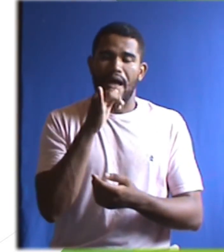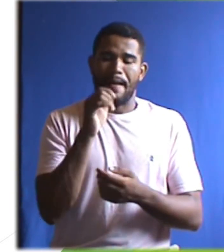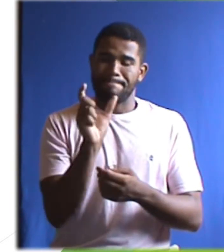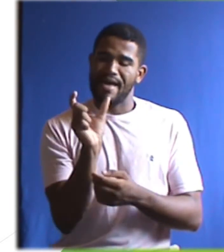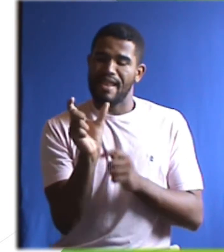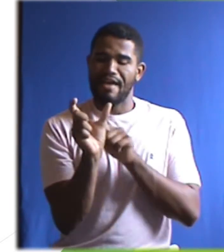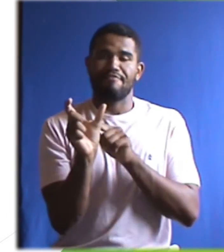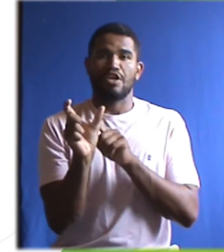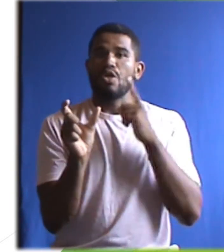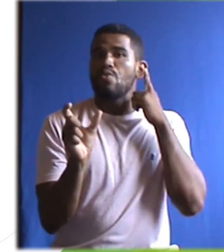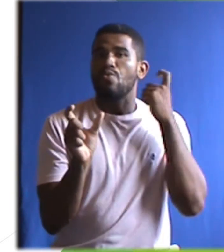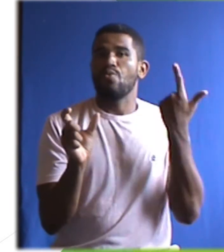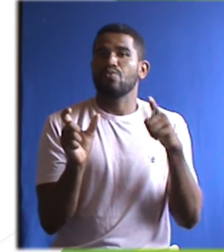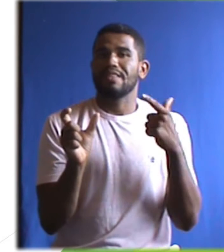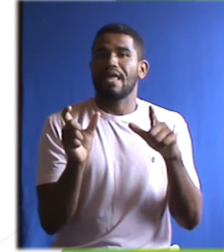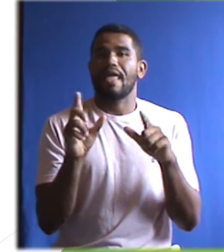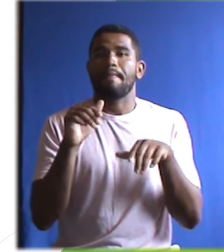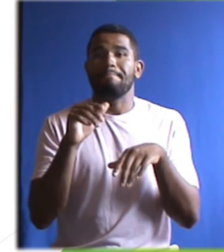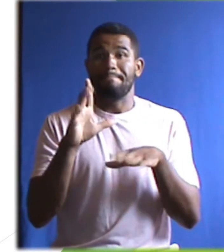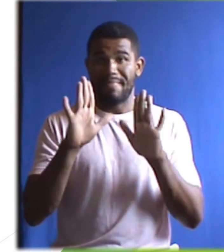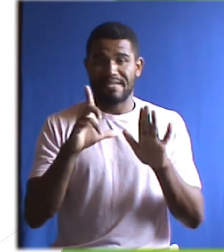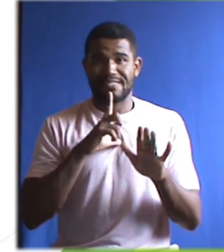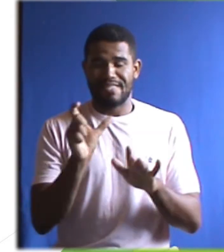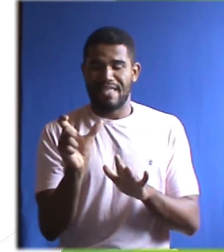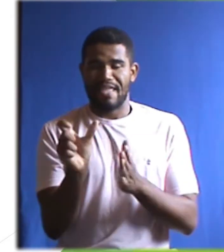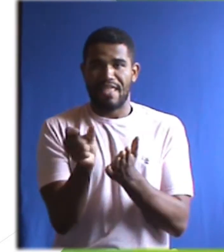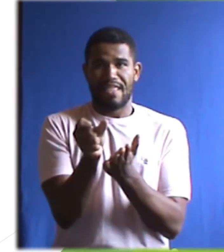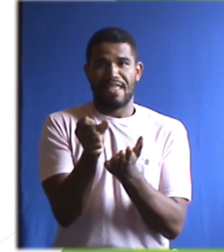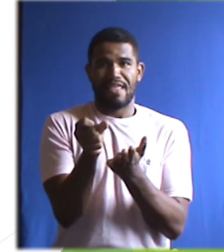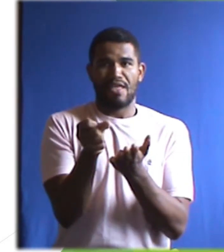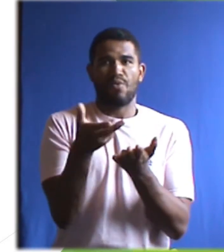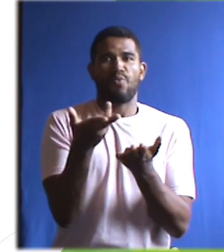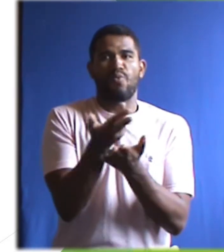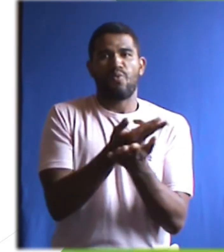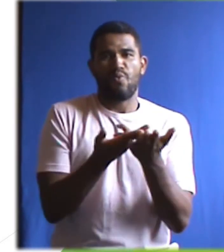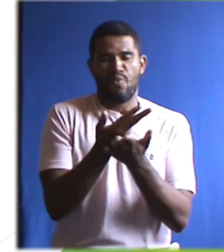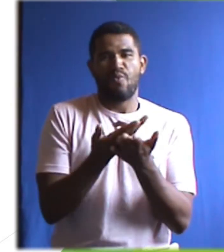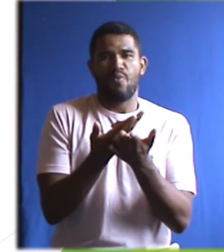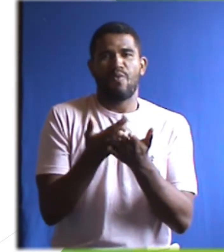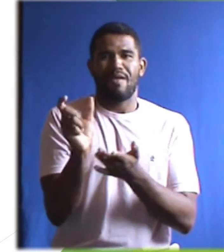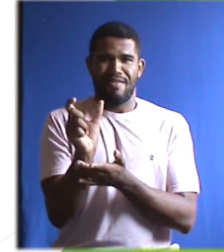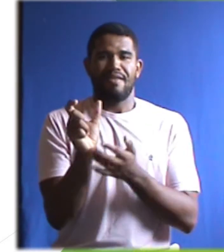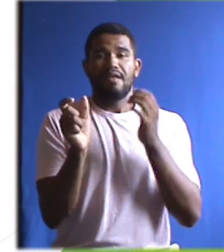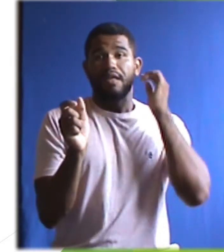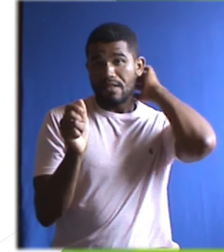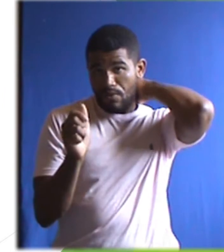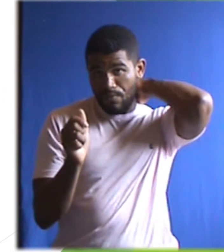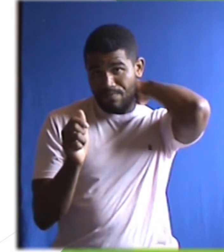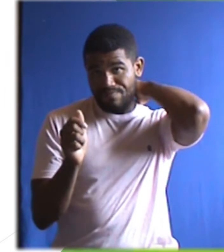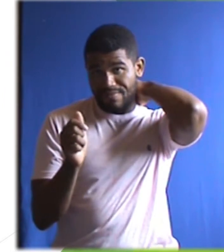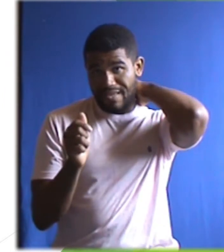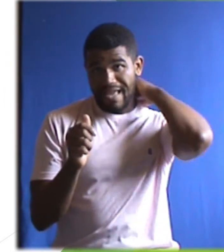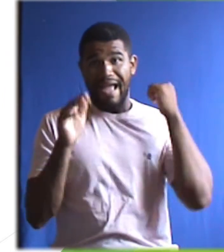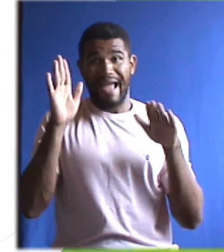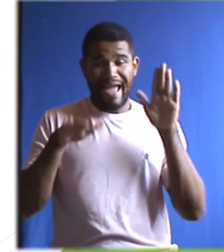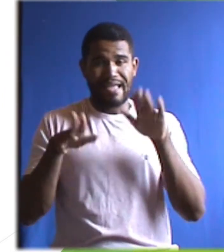línguas orientais que são nesse estilo. Então, portanto, cada país vai adotar